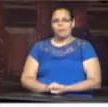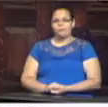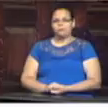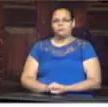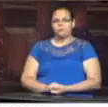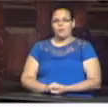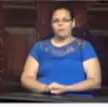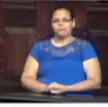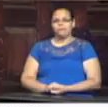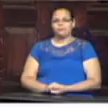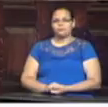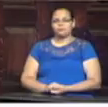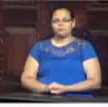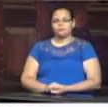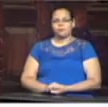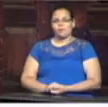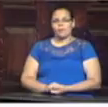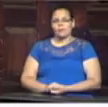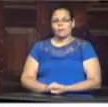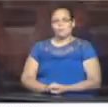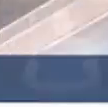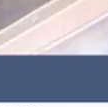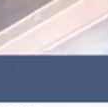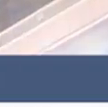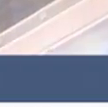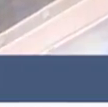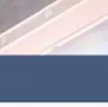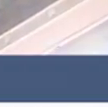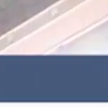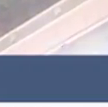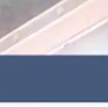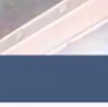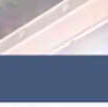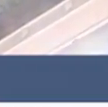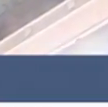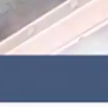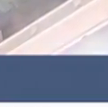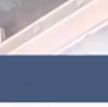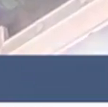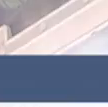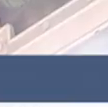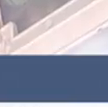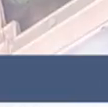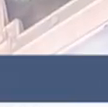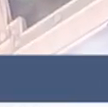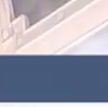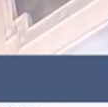pouquinho às 15 horas pela TV Alerj. TV Alerj, o canal do povo fluminense.